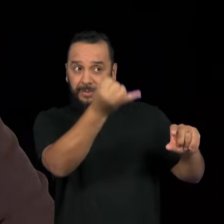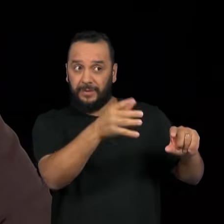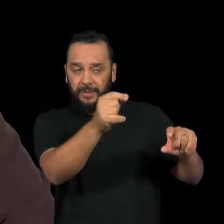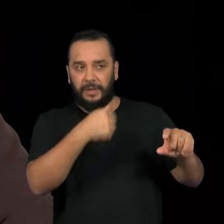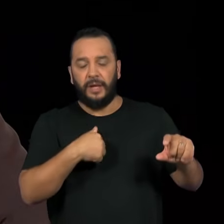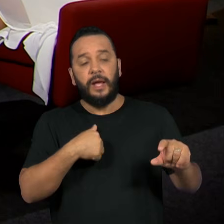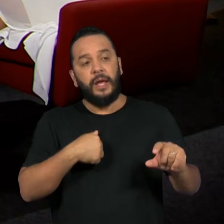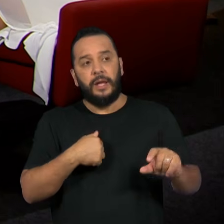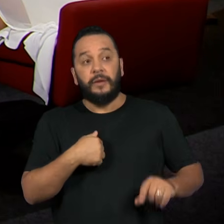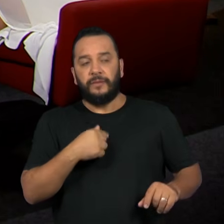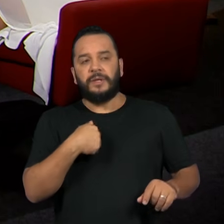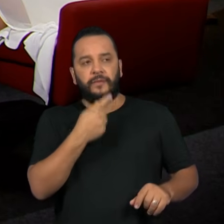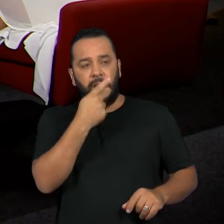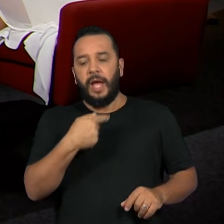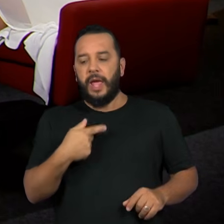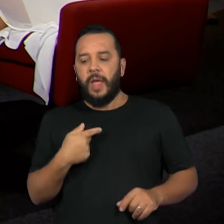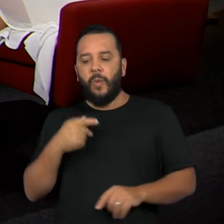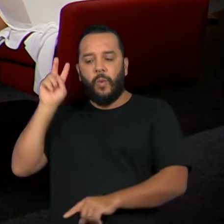que morrem.